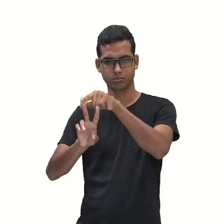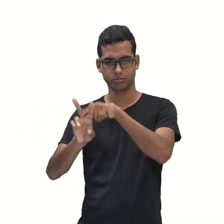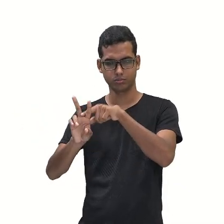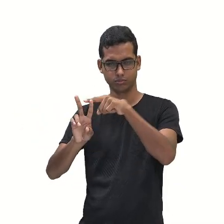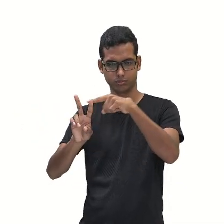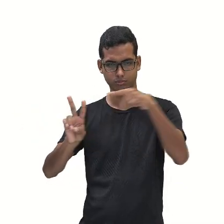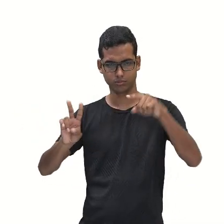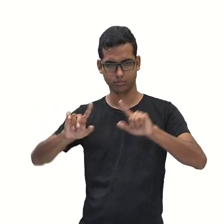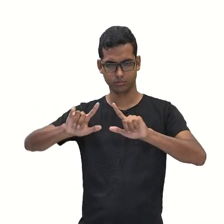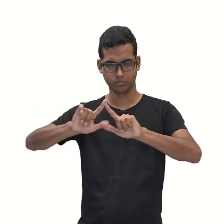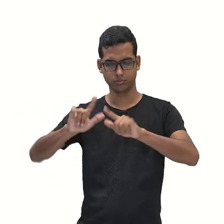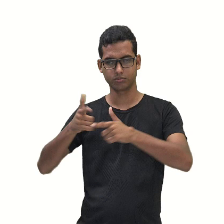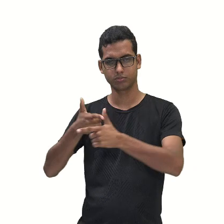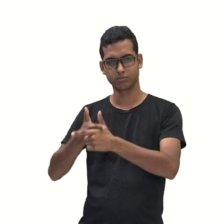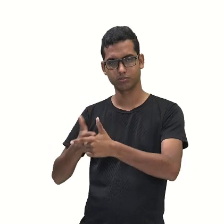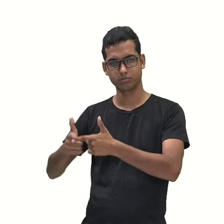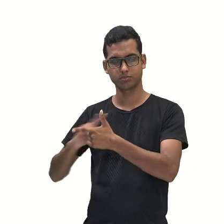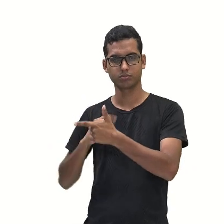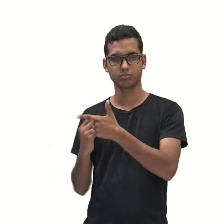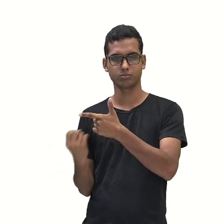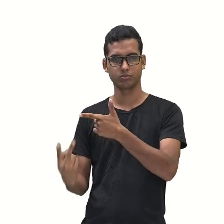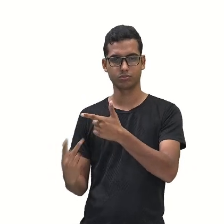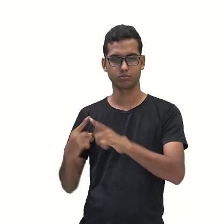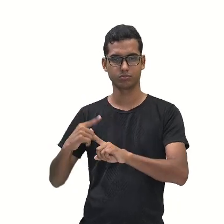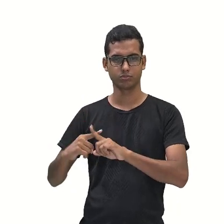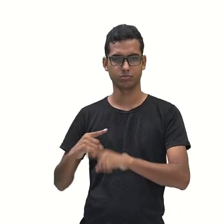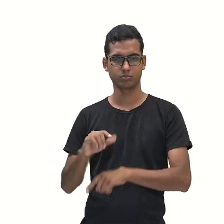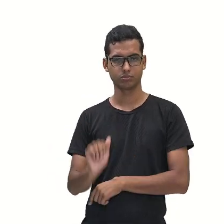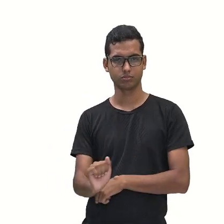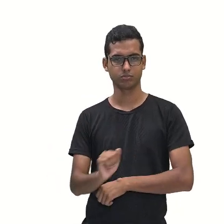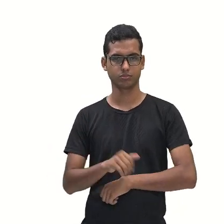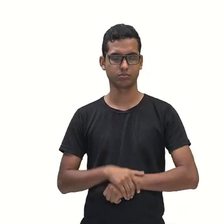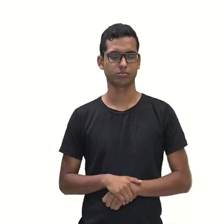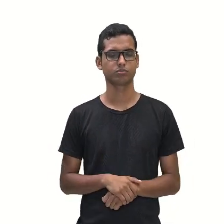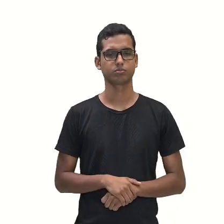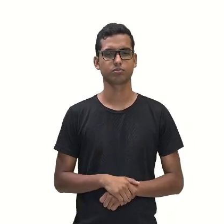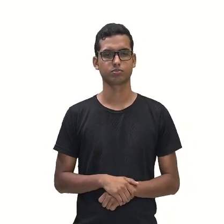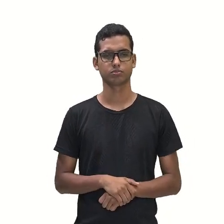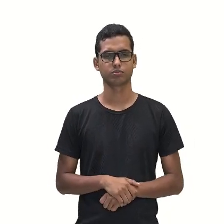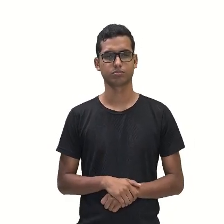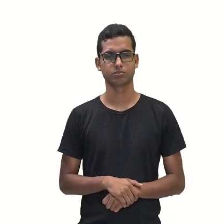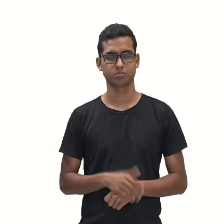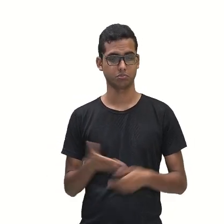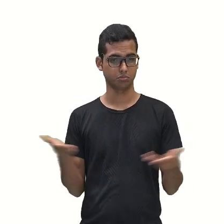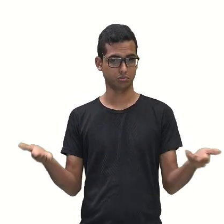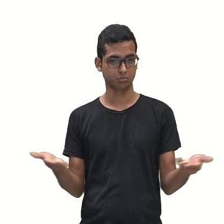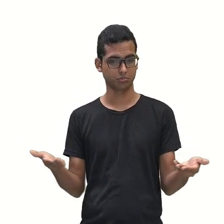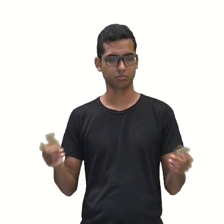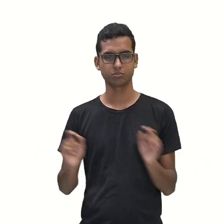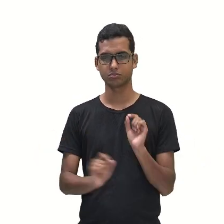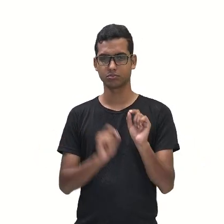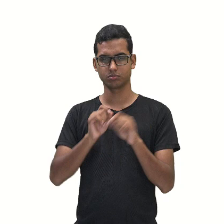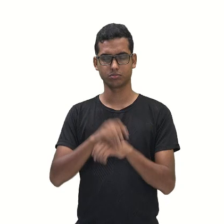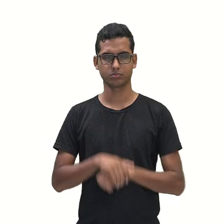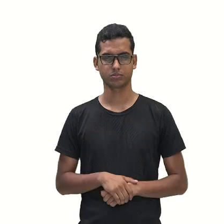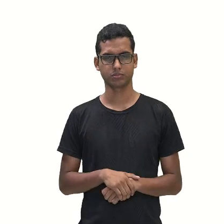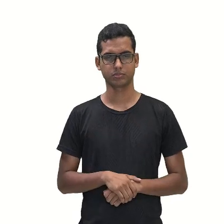sobre 2 vezes o a. É a fórmula resolutiva. Nosso x vai ser, então, igual a